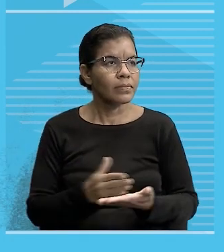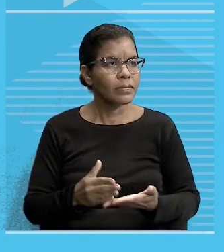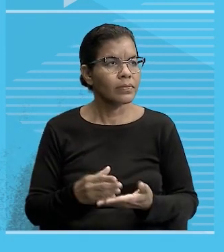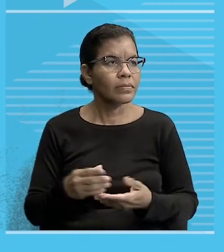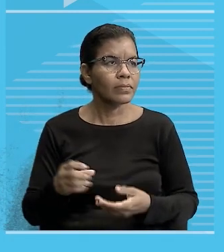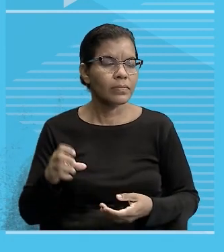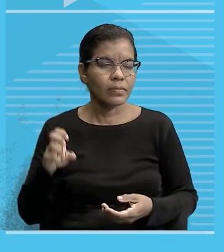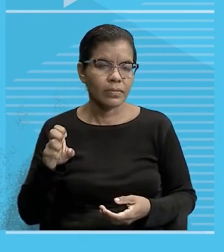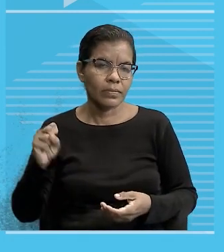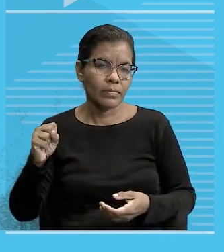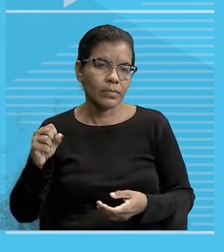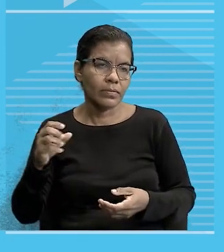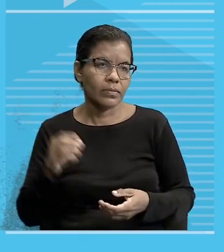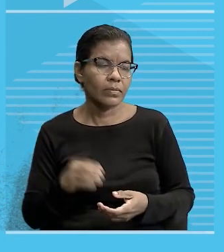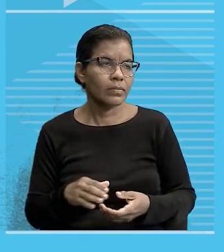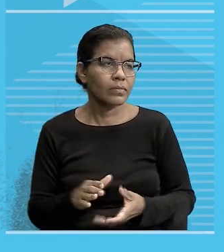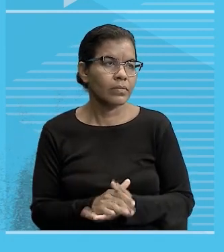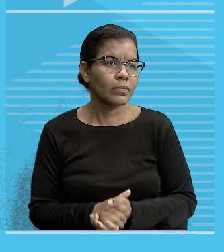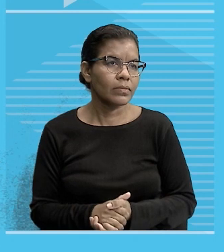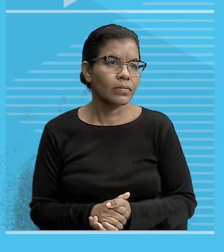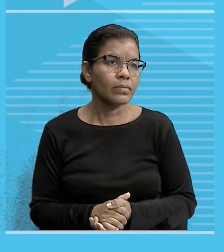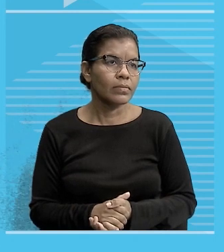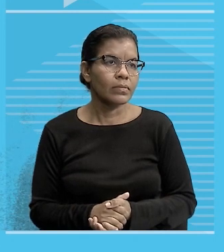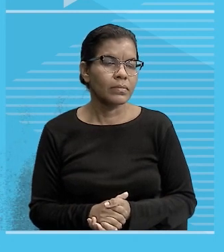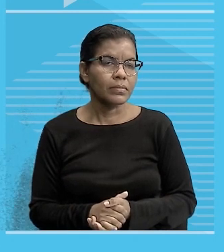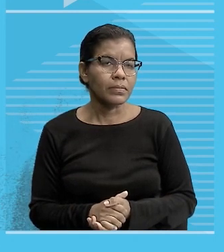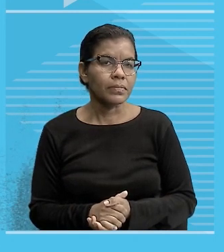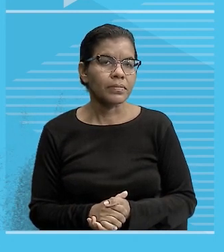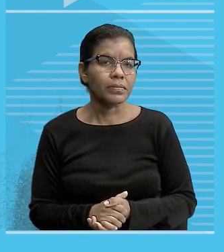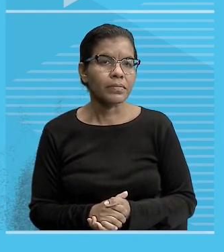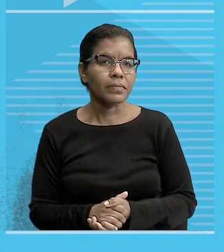no 5S são a gente